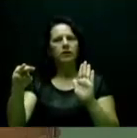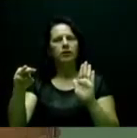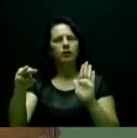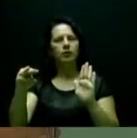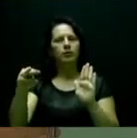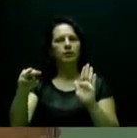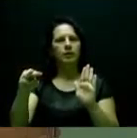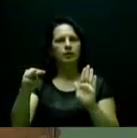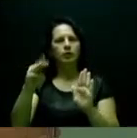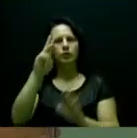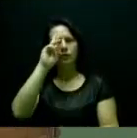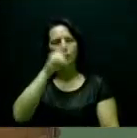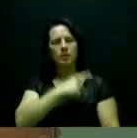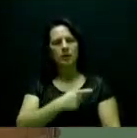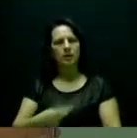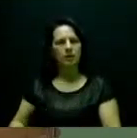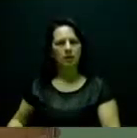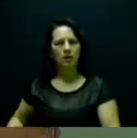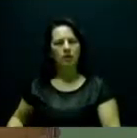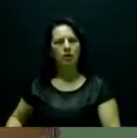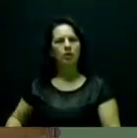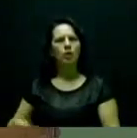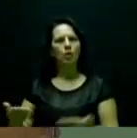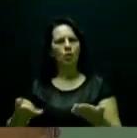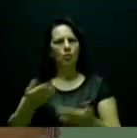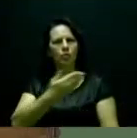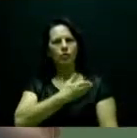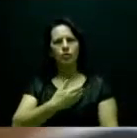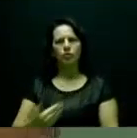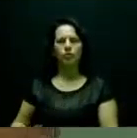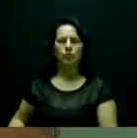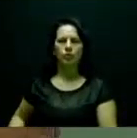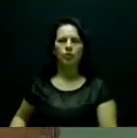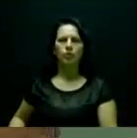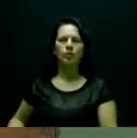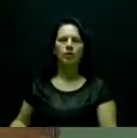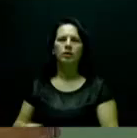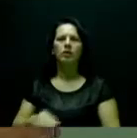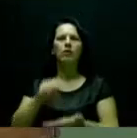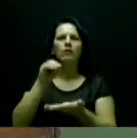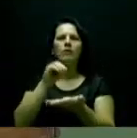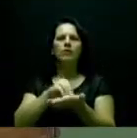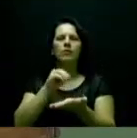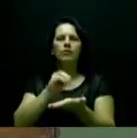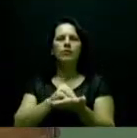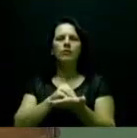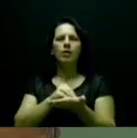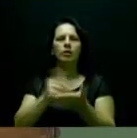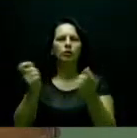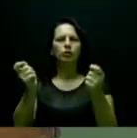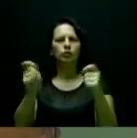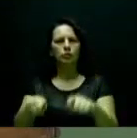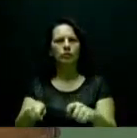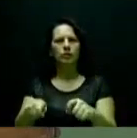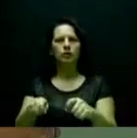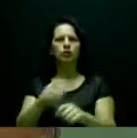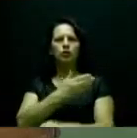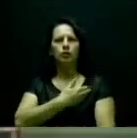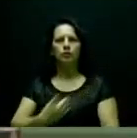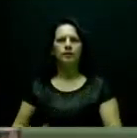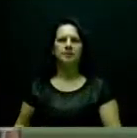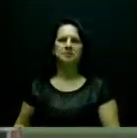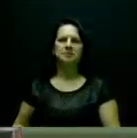protesto e a minha indignação com este desgoverno, desgovernado e a sua falta de competência para governar.